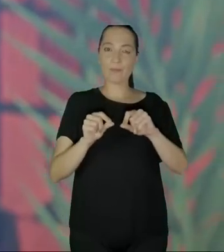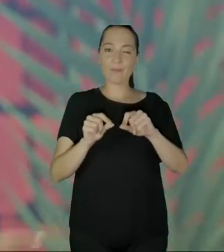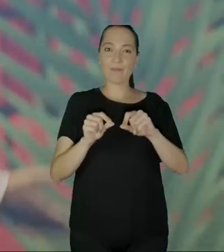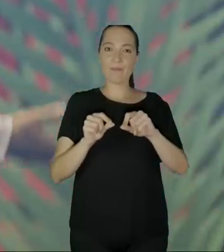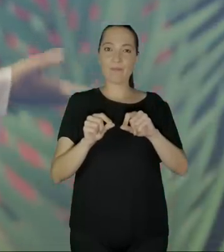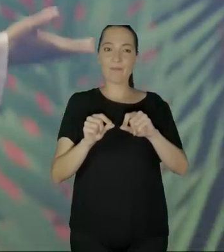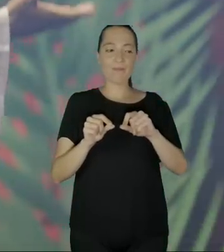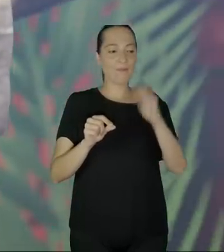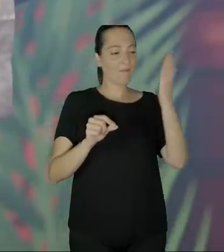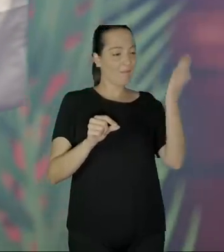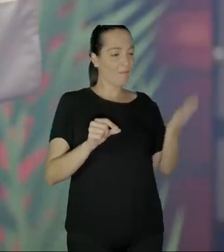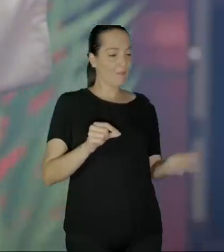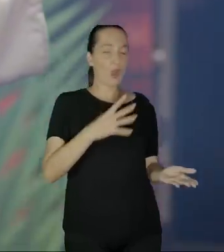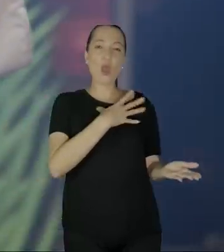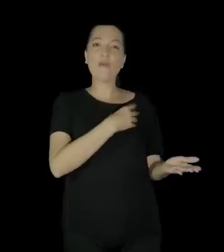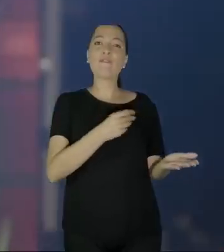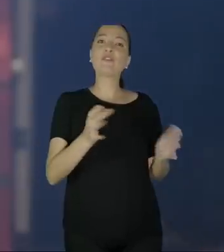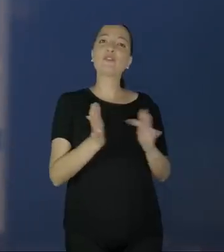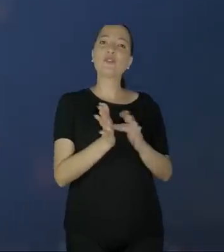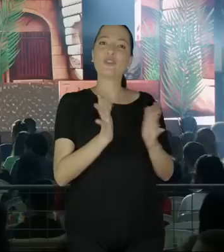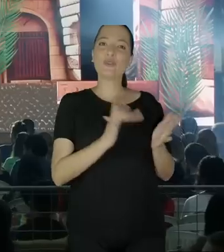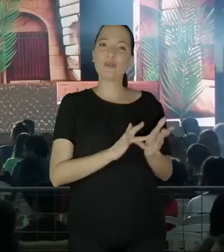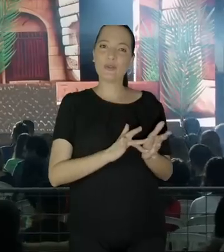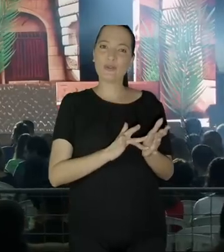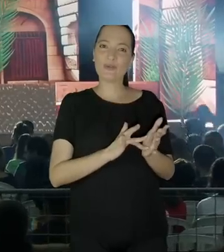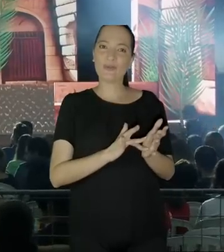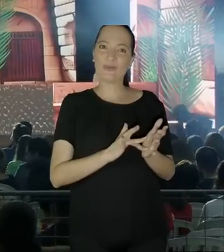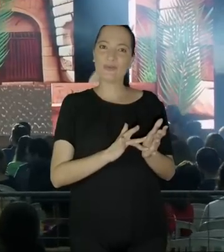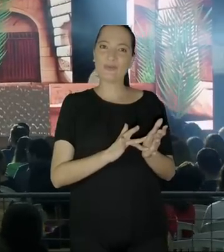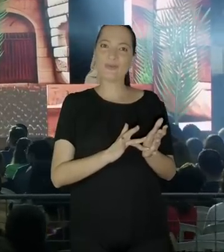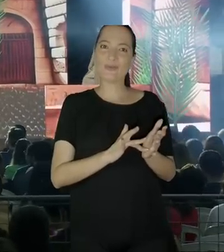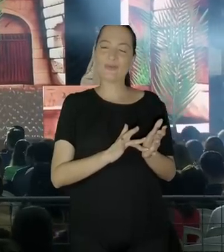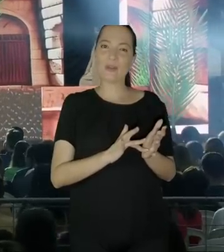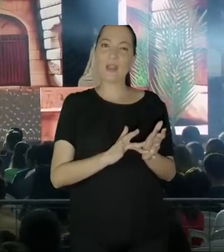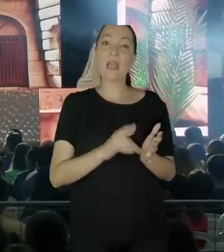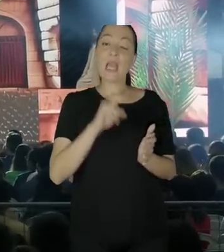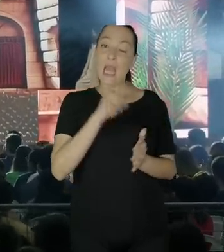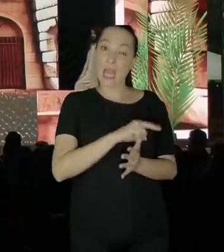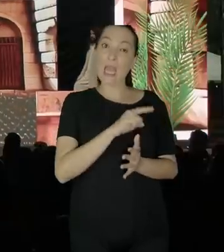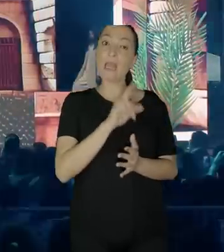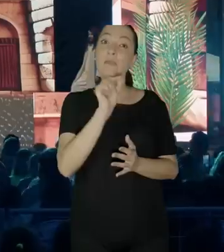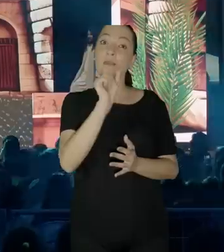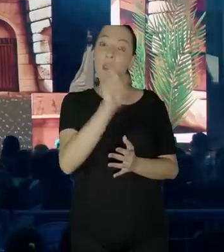eis meu filho Jesus, o ramo.